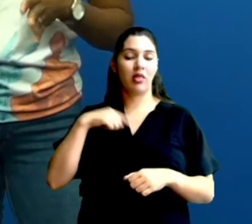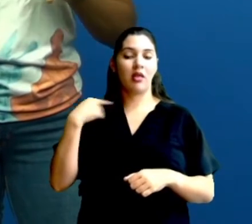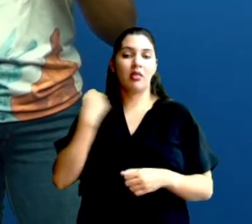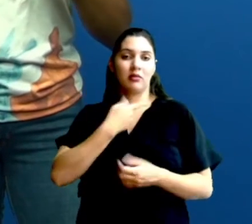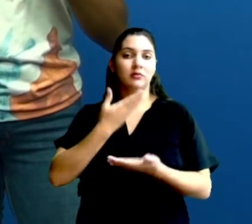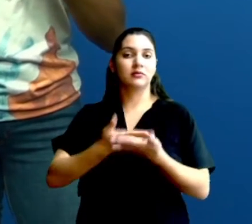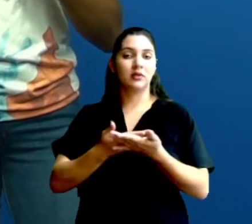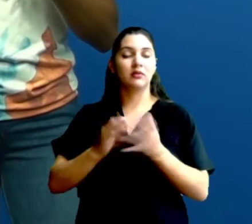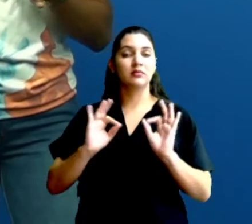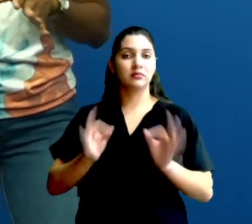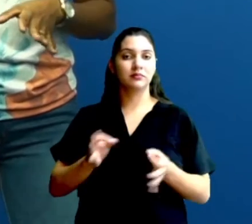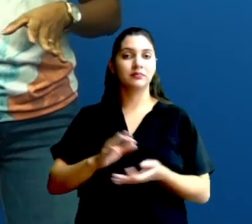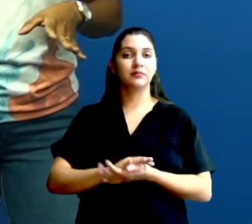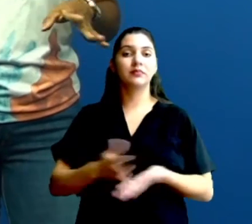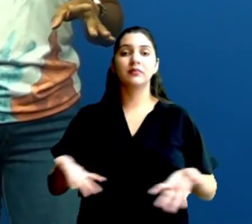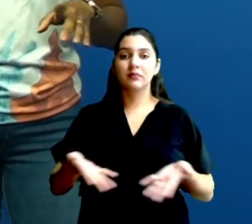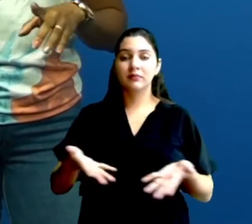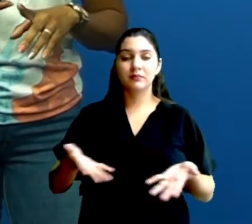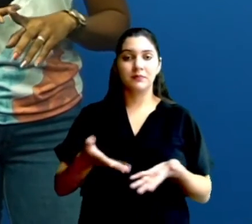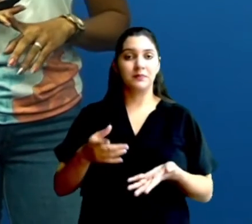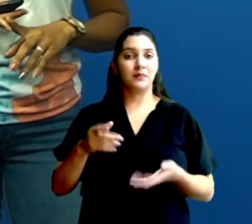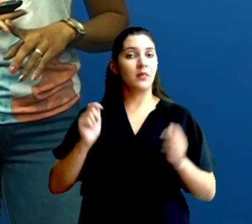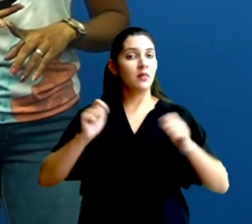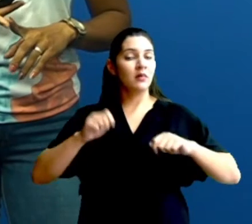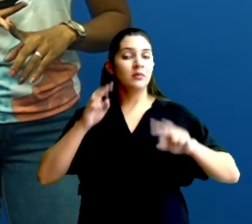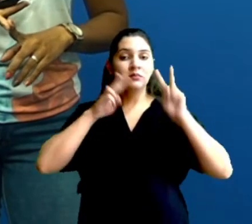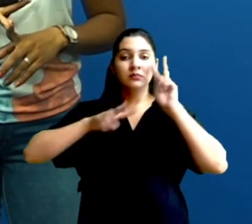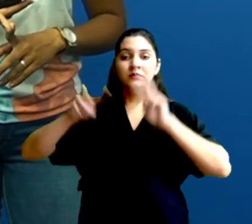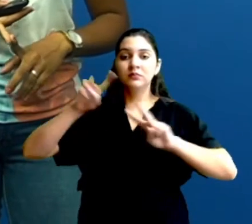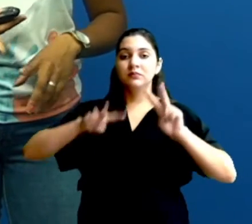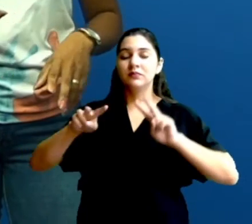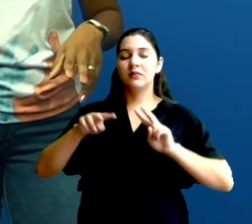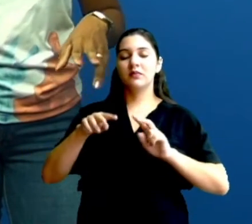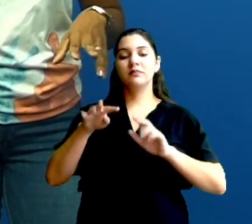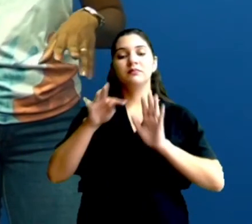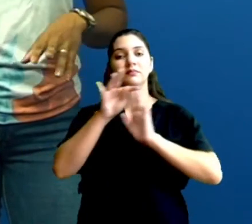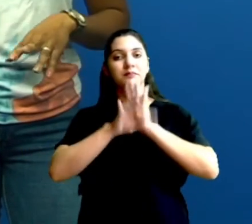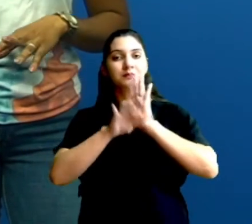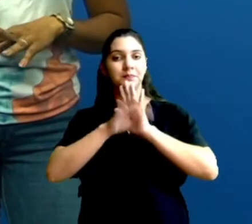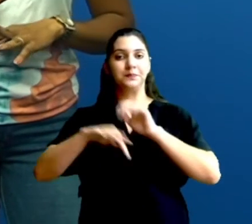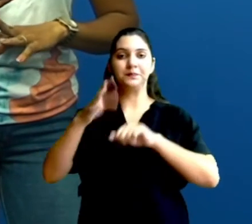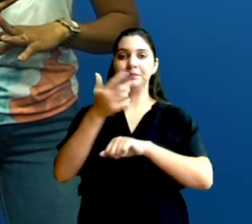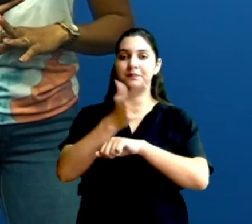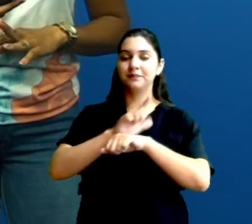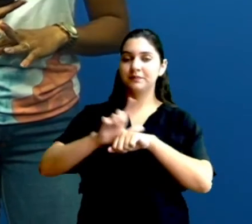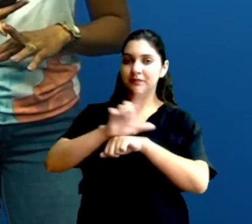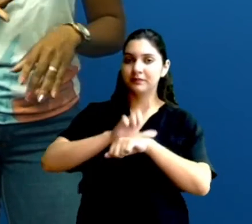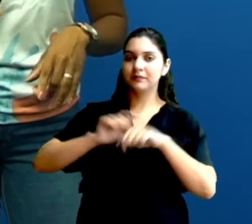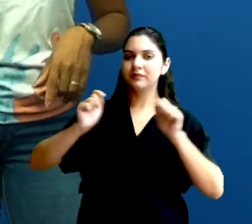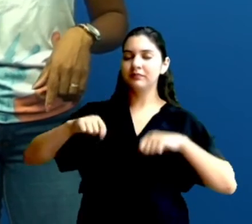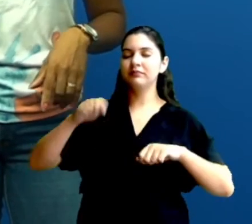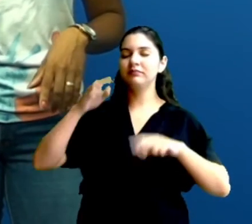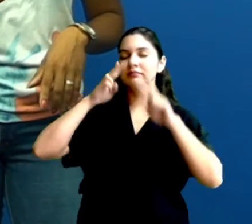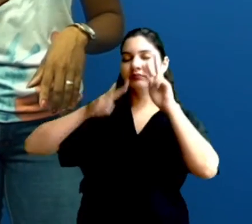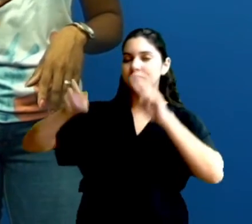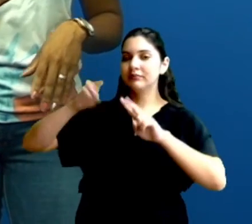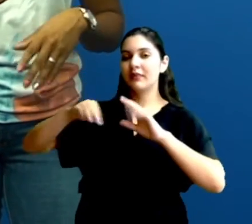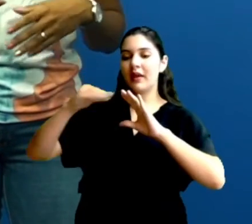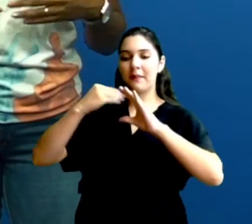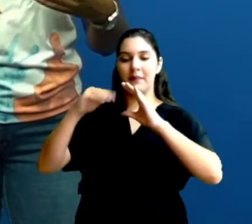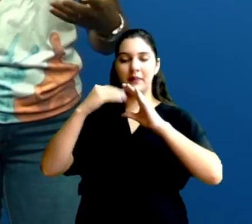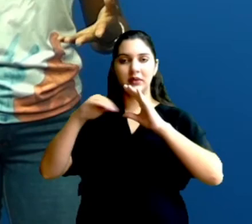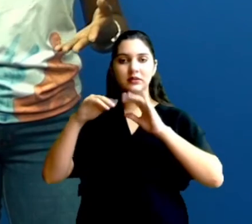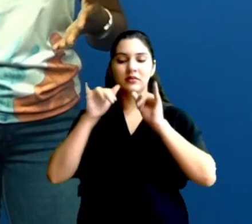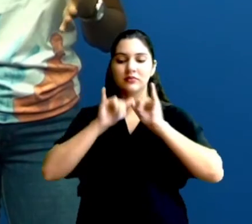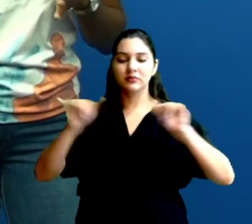aula. Agora, a gente pode ver em textos literários, podemos ver em mensagens publicitárias,